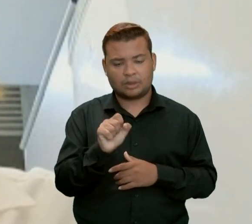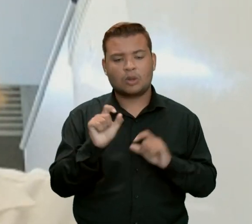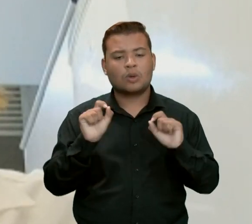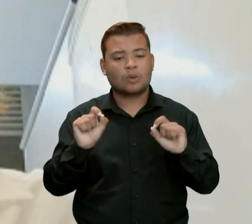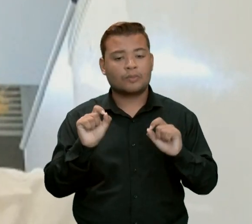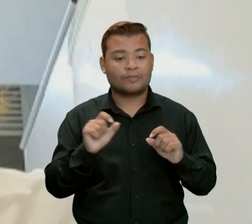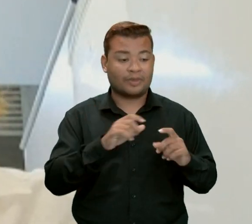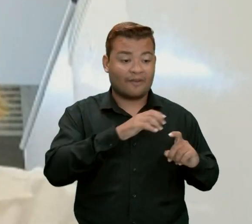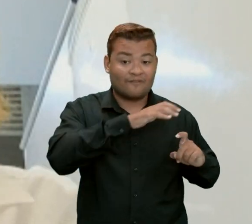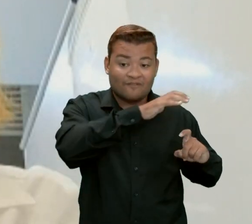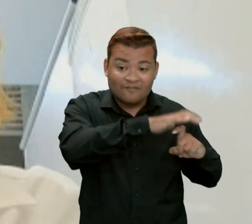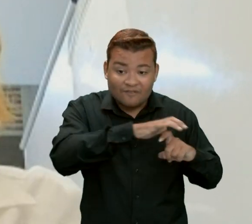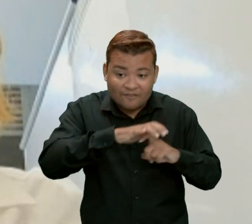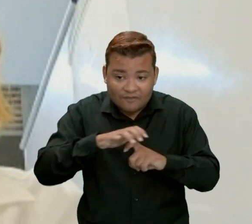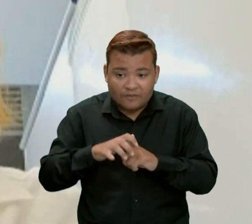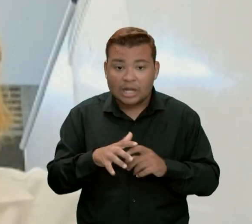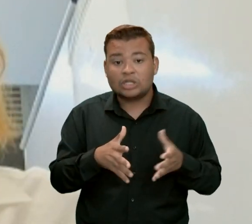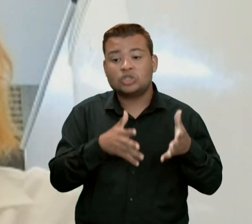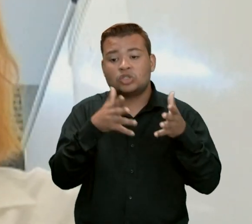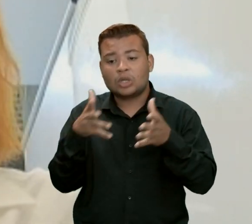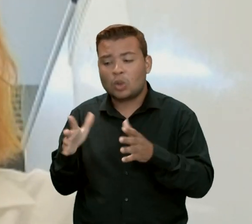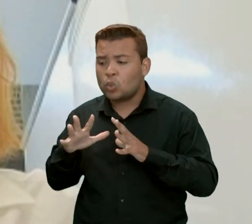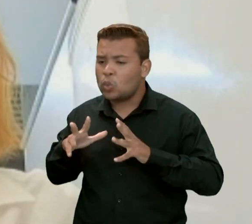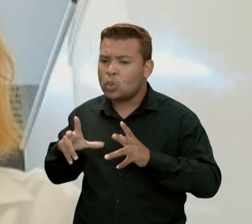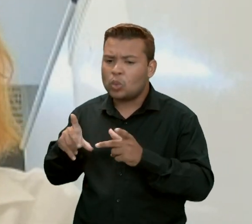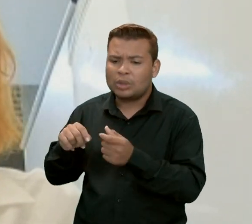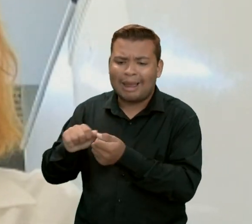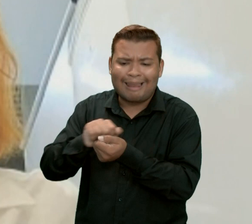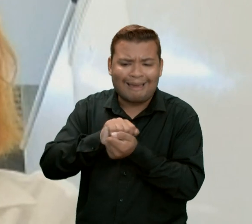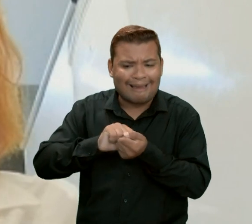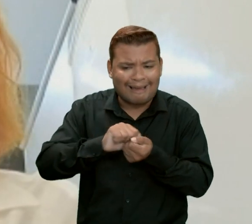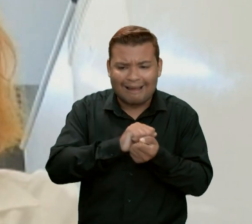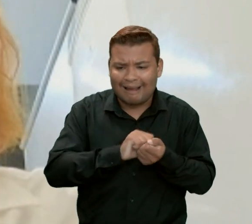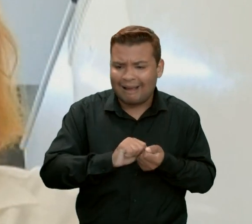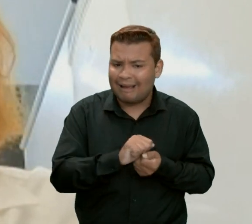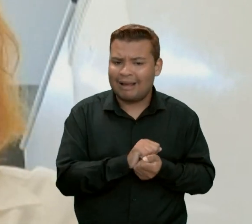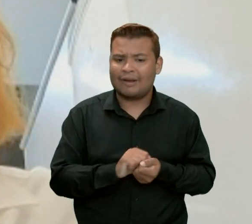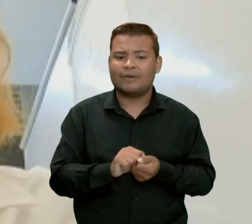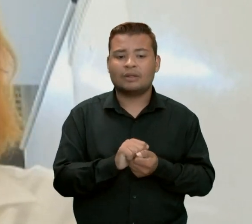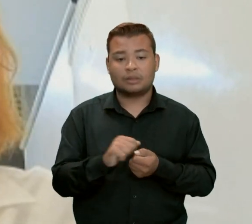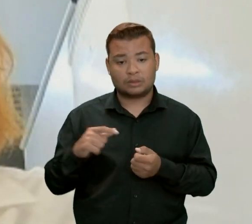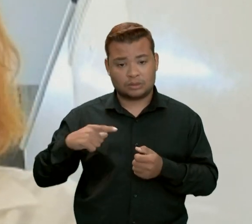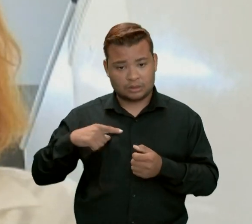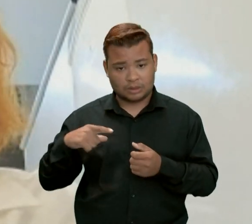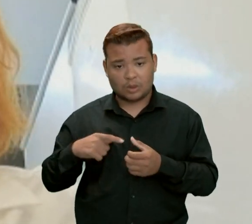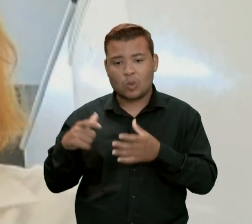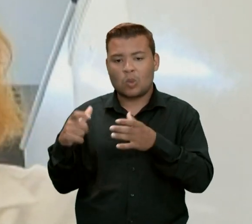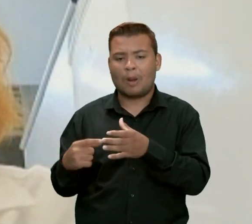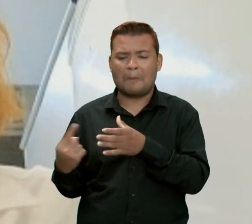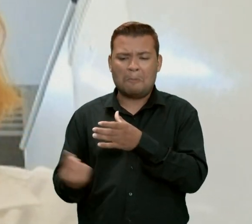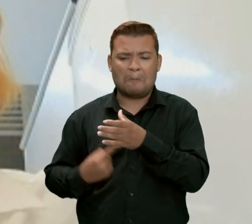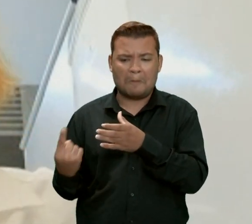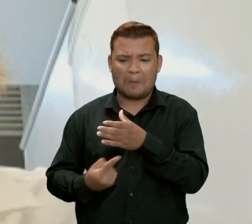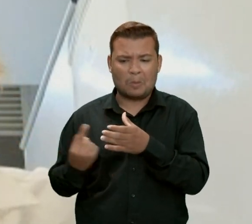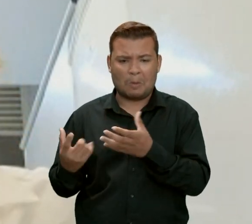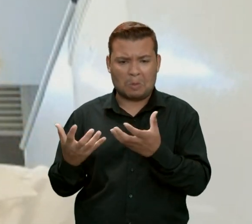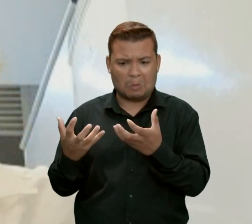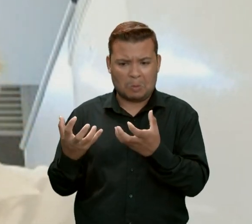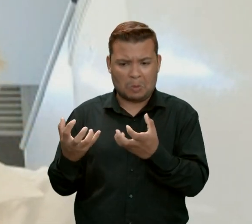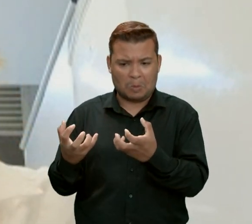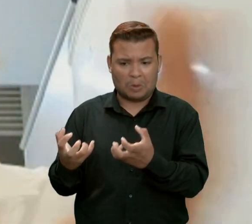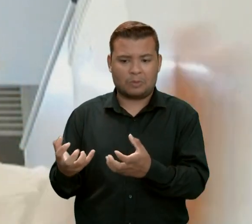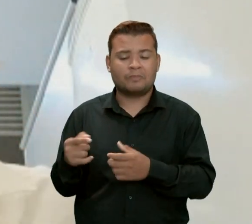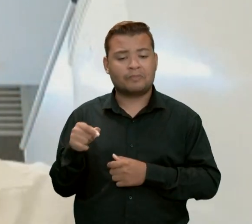da feira, lava tudo, põe, coloca na centrífuga, que é um